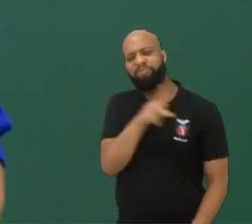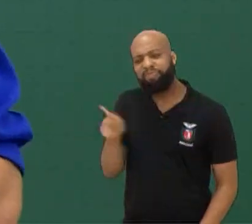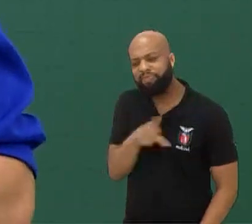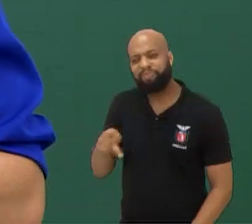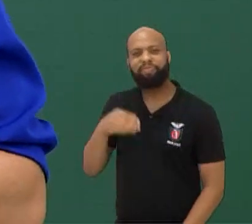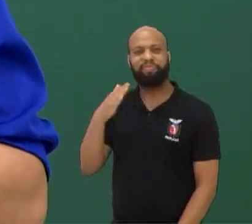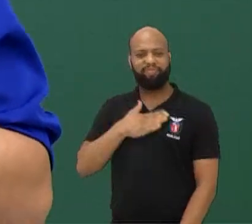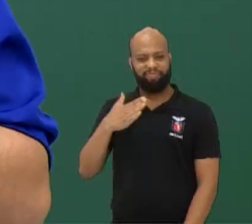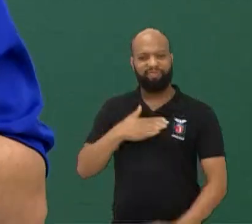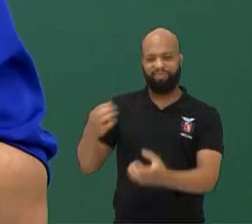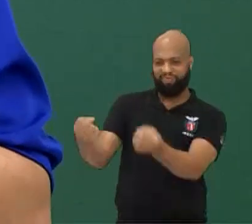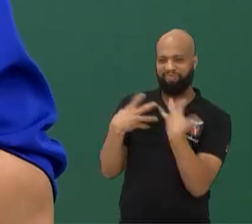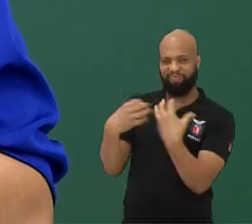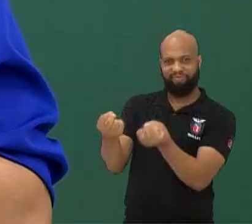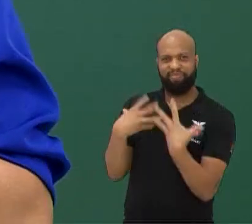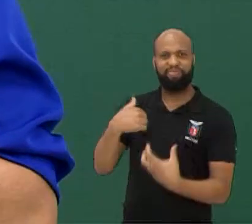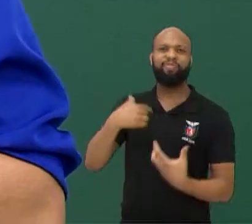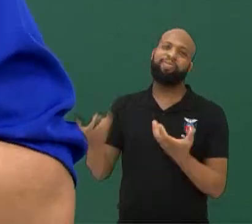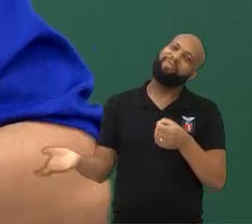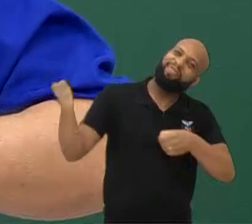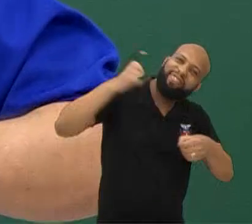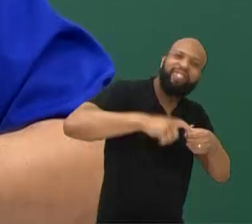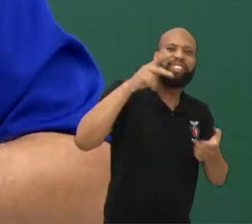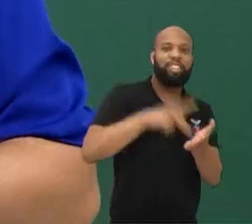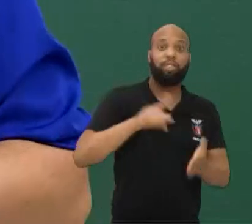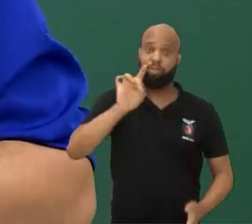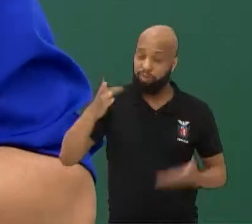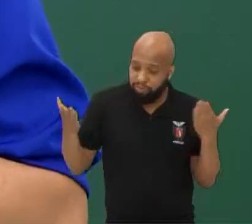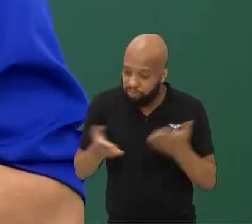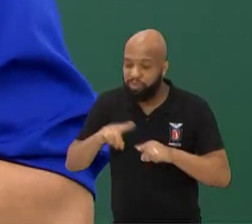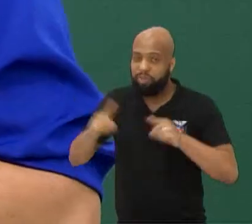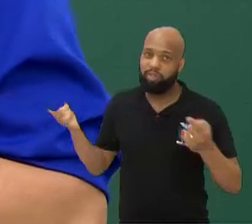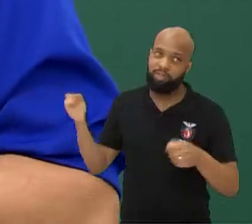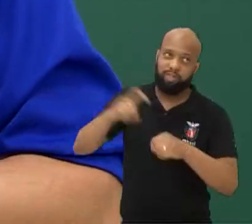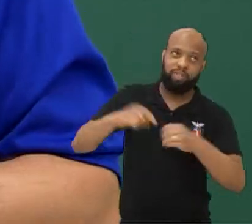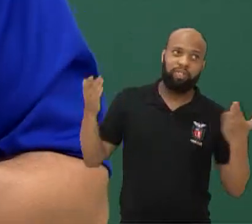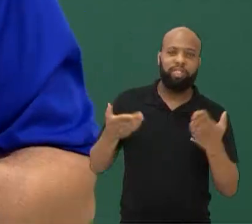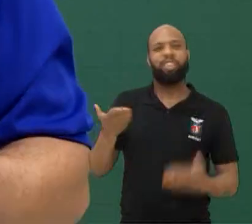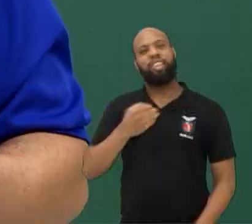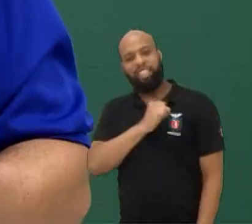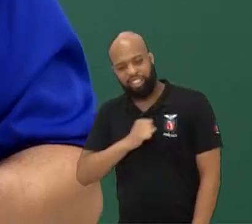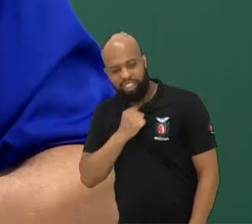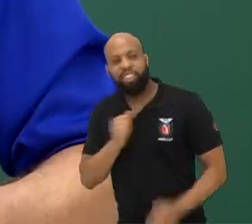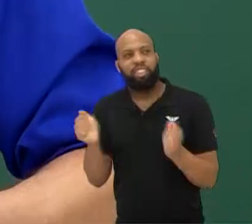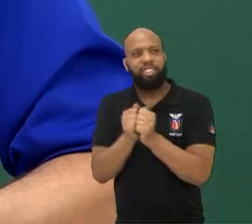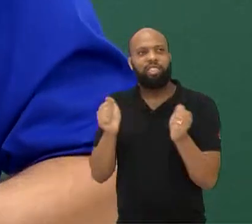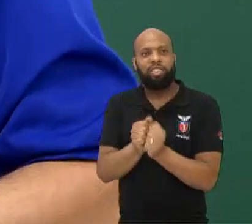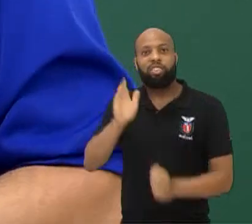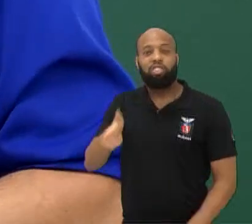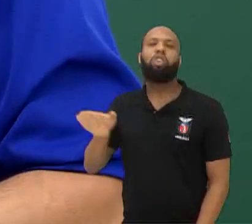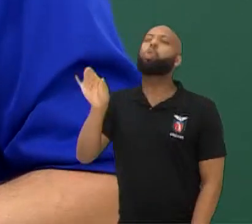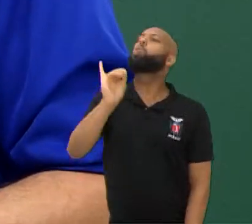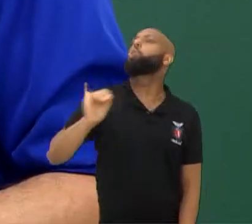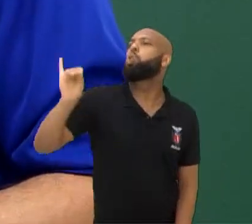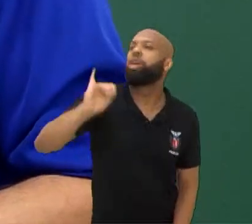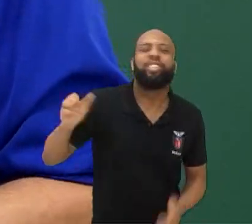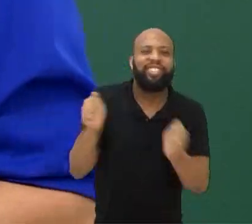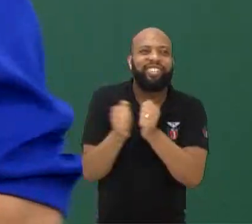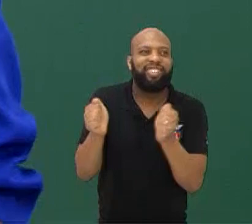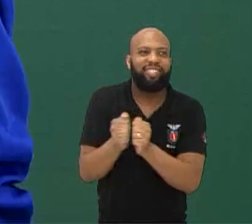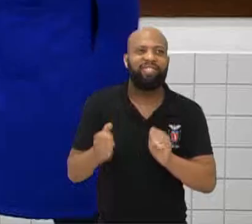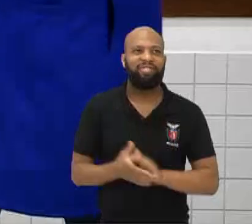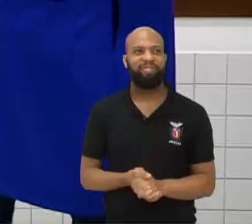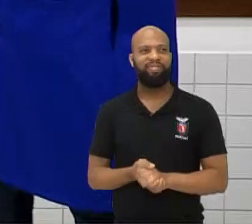aula para nós de novo? Ah, tô de volta. É só hoje, mas estamos de volta para matar a saudade. Já deu aquele oi? Todo mundo junto